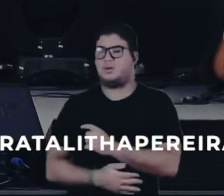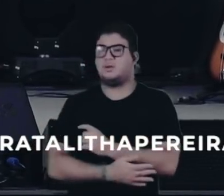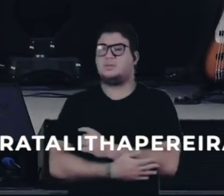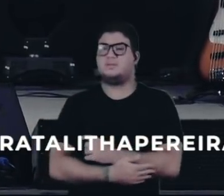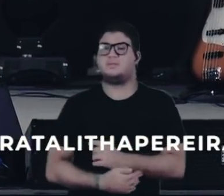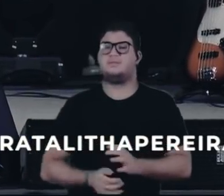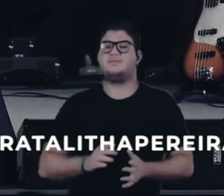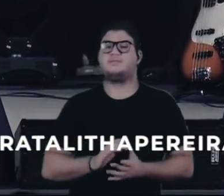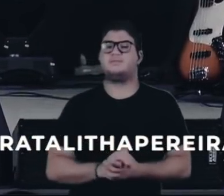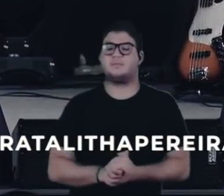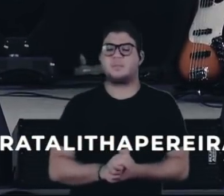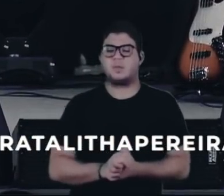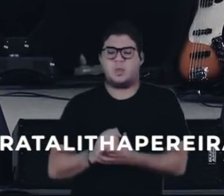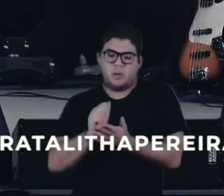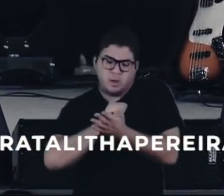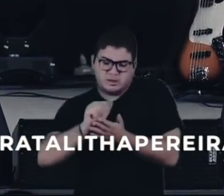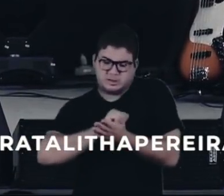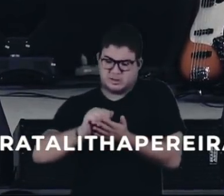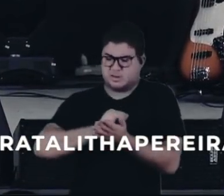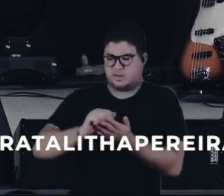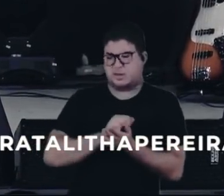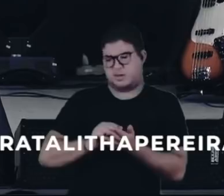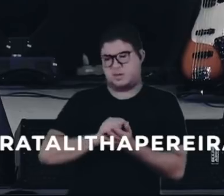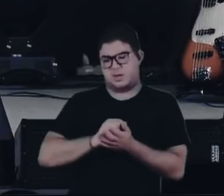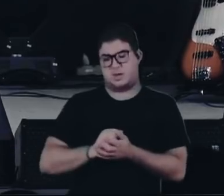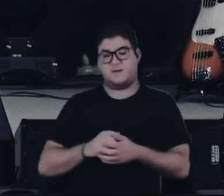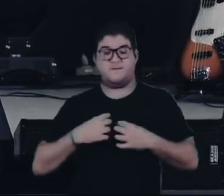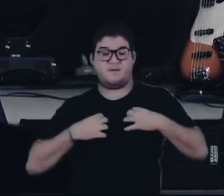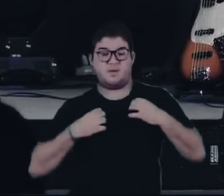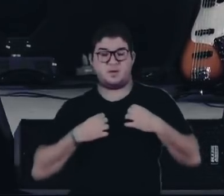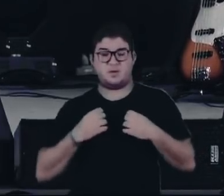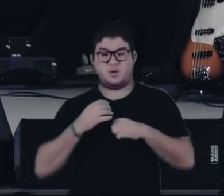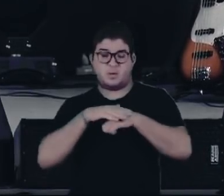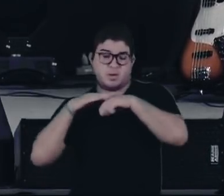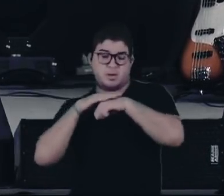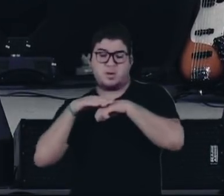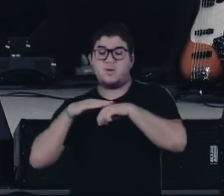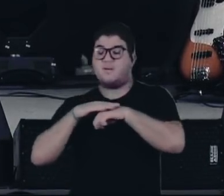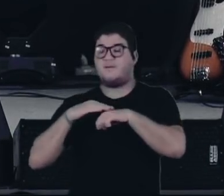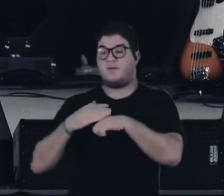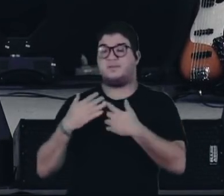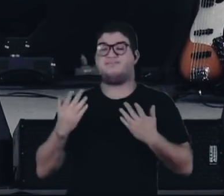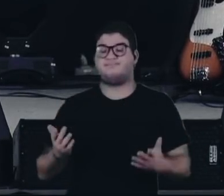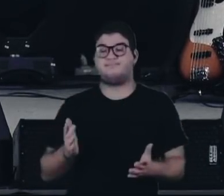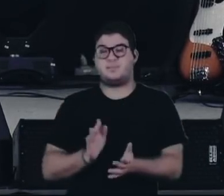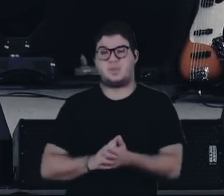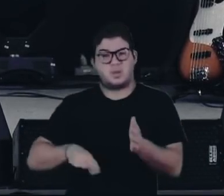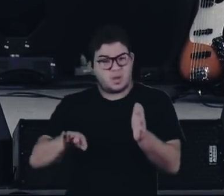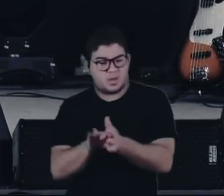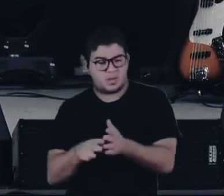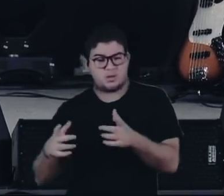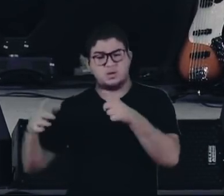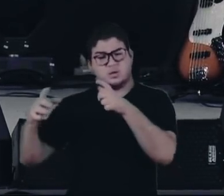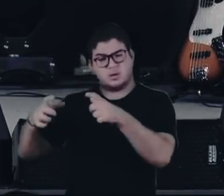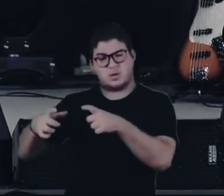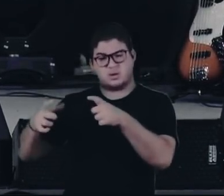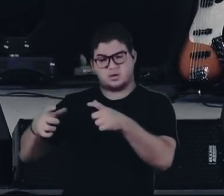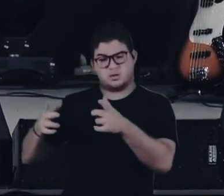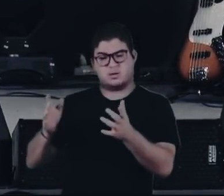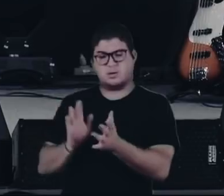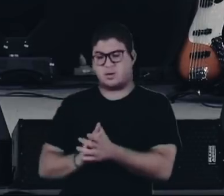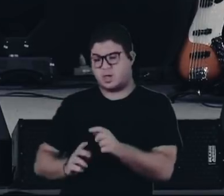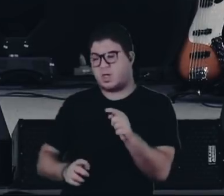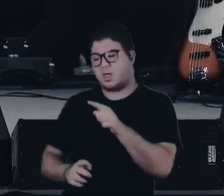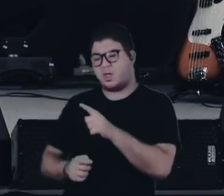sei se estava lavando roupa, não sei se estava batendo um papo, não sei, mas quando eles chegaram ali naquele lugar,